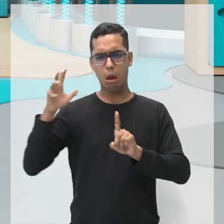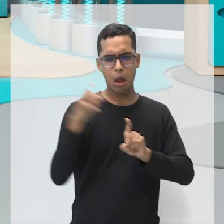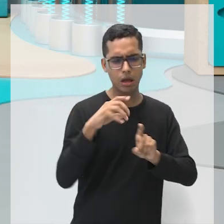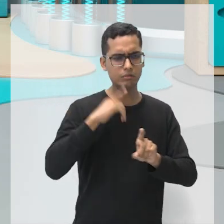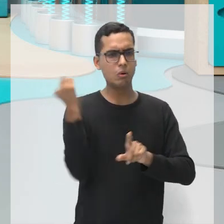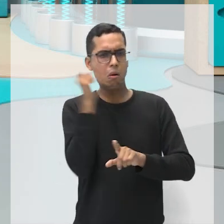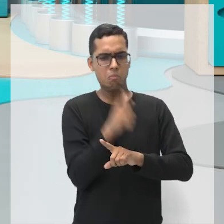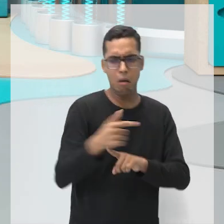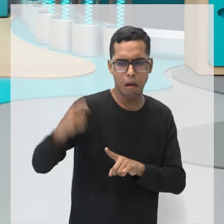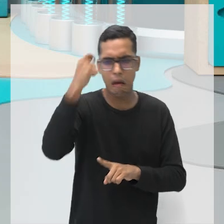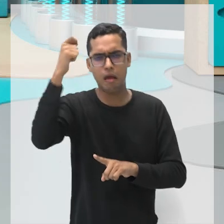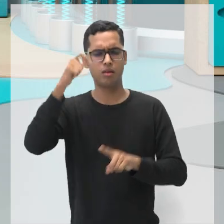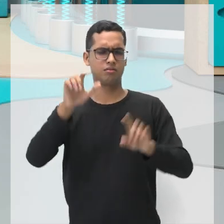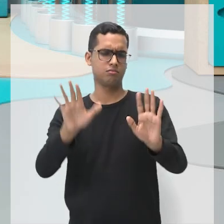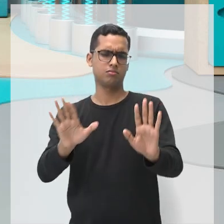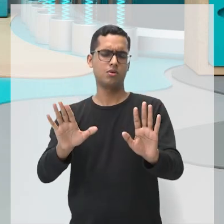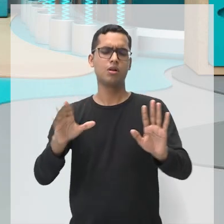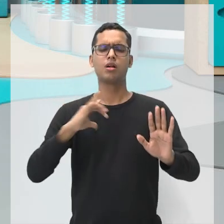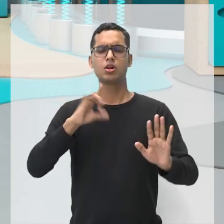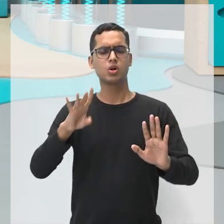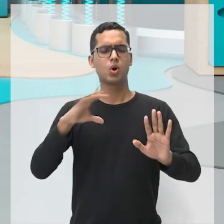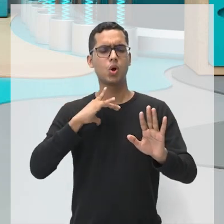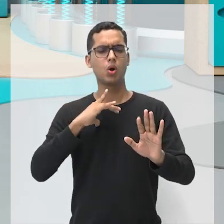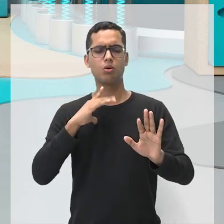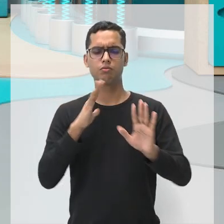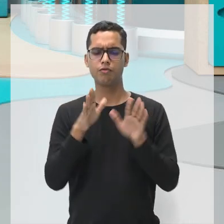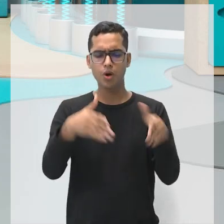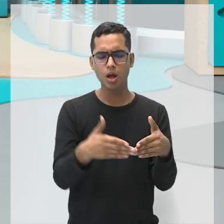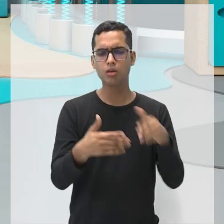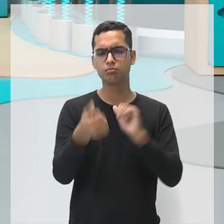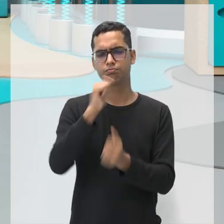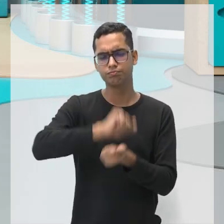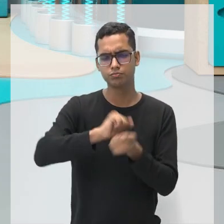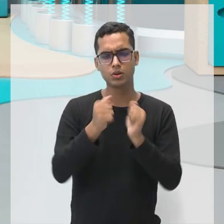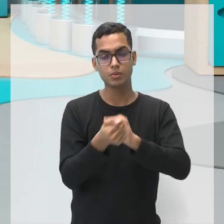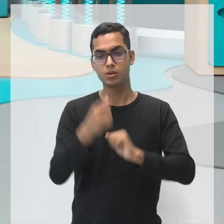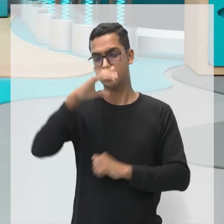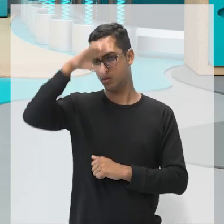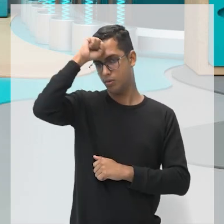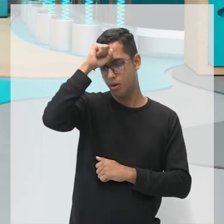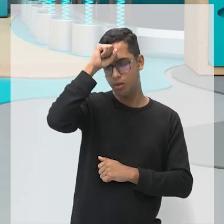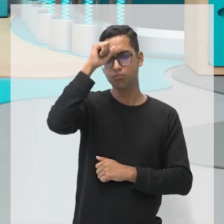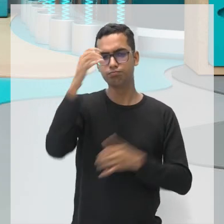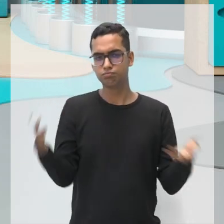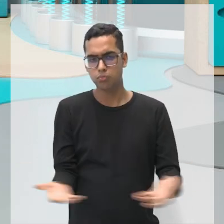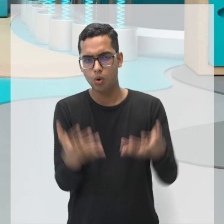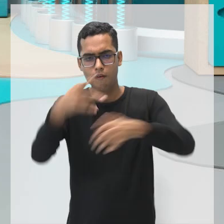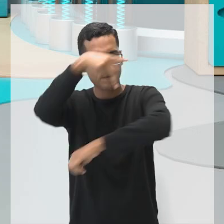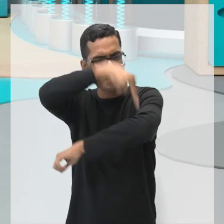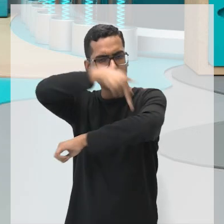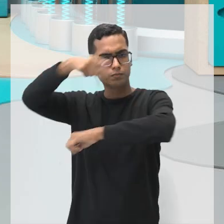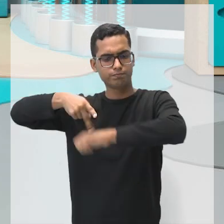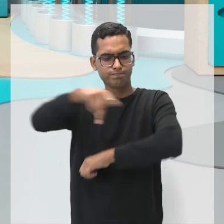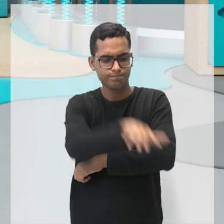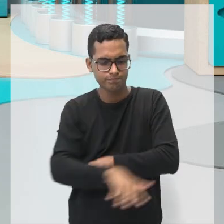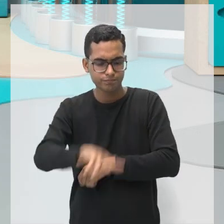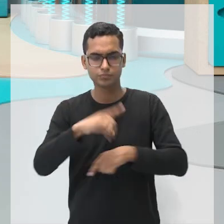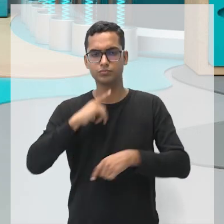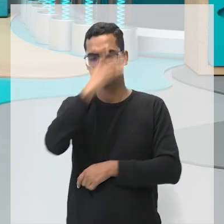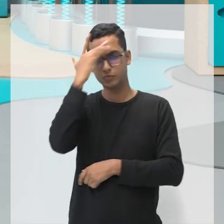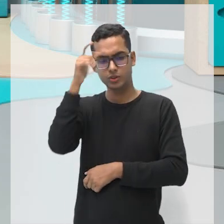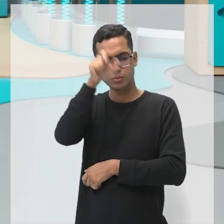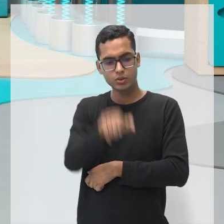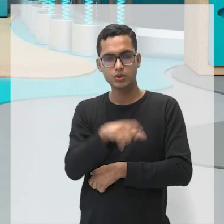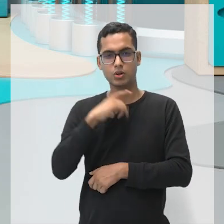de vencer, ok? Então, são modalidades adaptadas geradas com esse cunho pedagógico para que o atleta, né, o